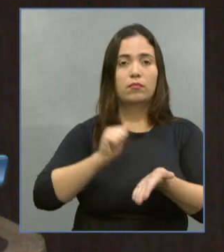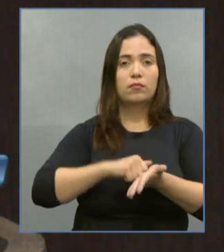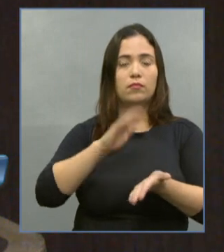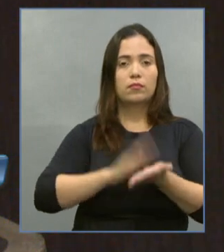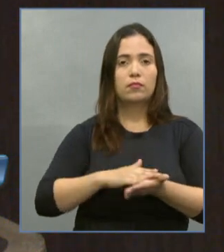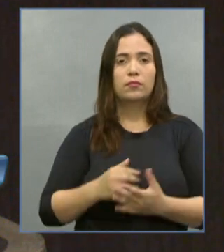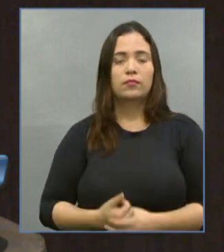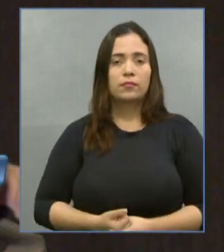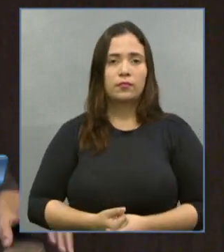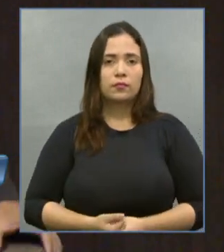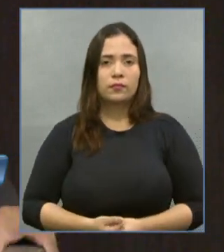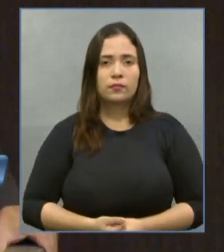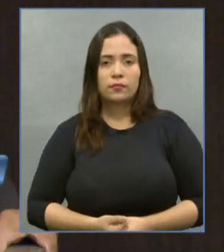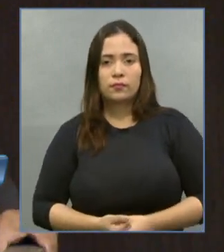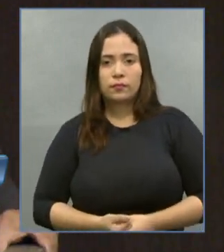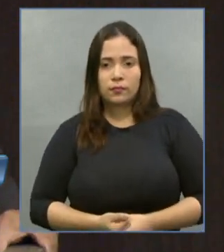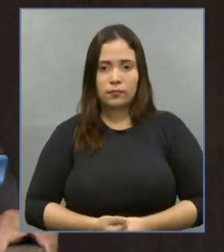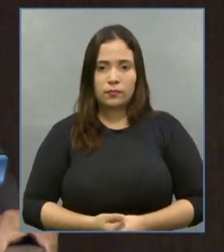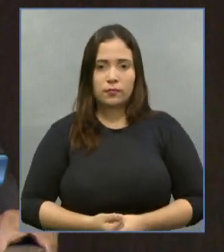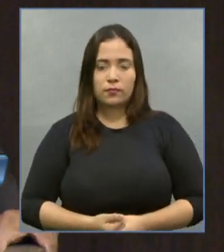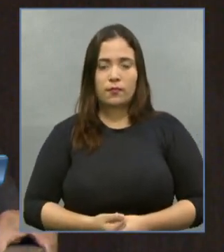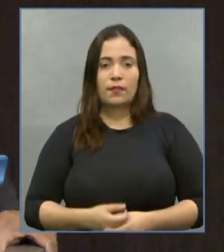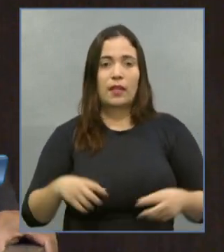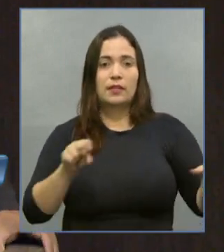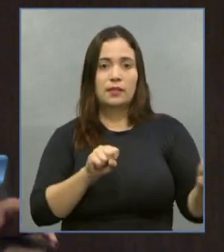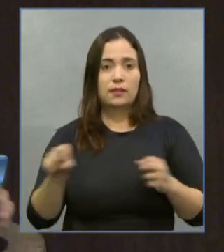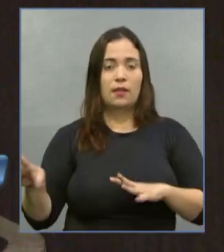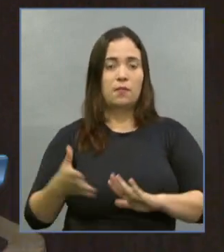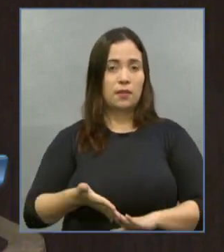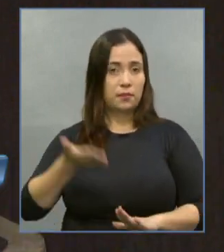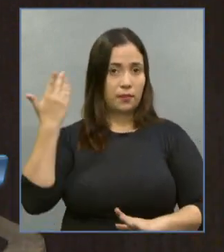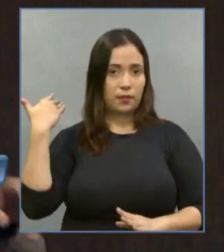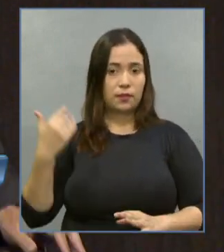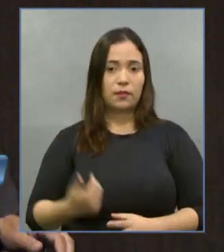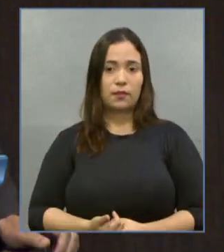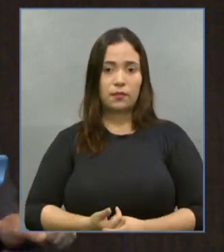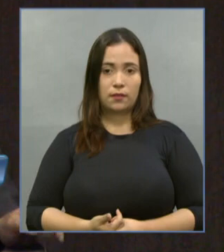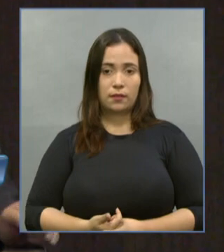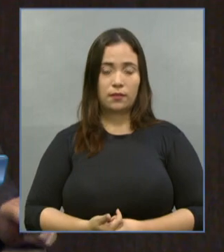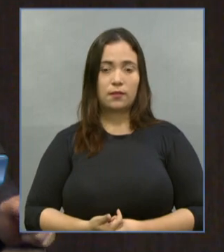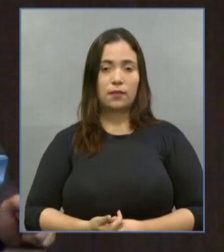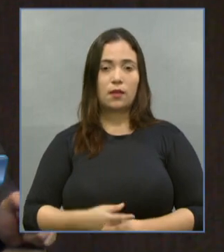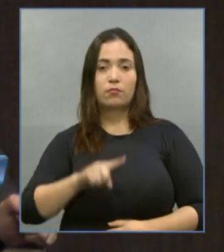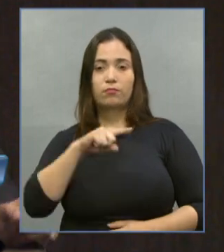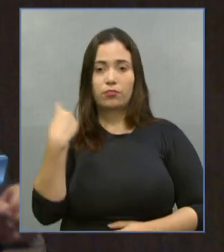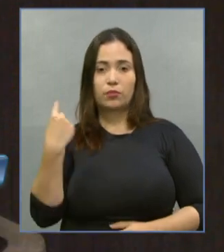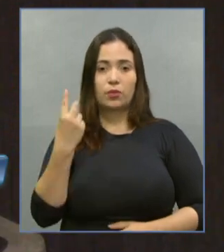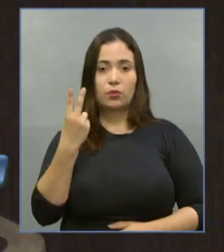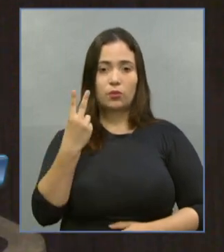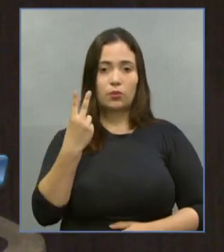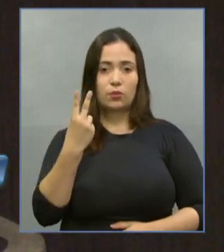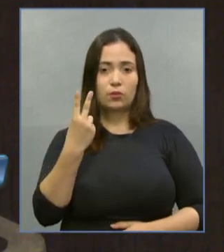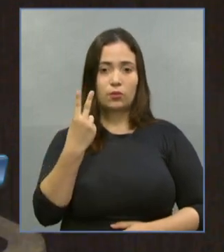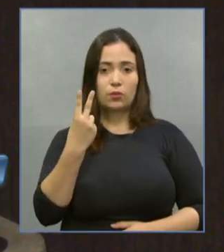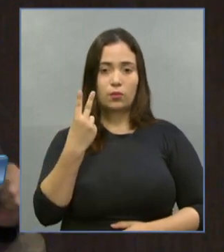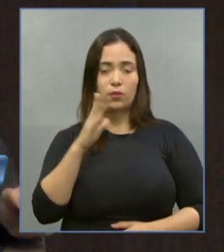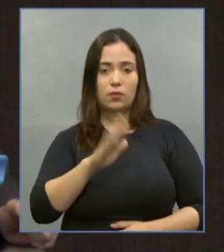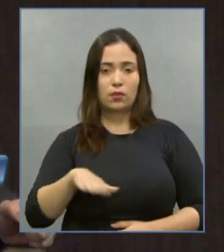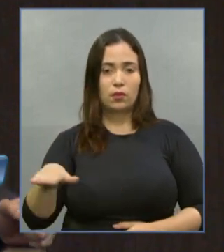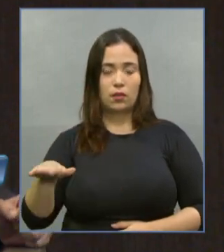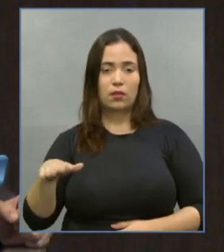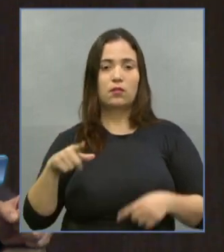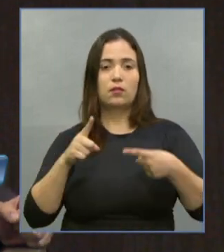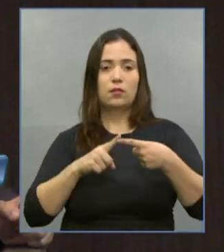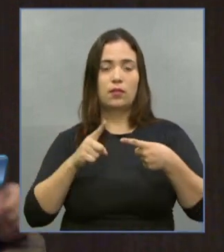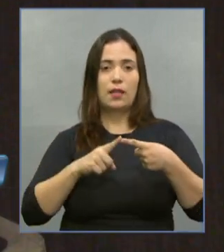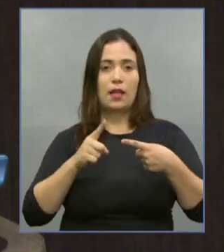situações. Tomei conhecimento na semana passada, deputada, do óbito de 2 crianças. Uma criança com